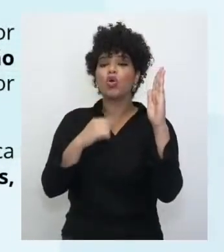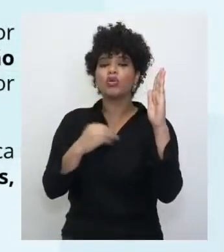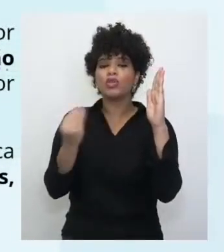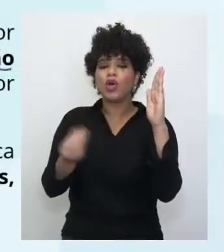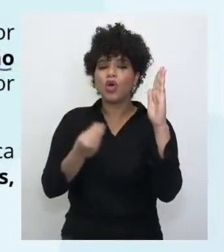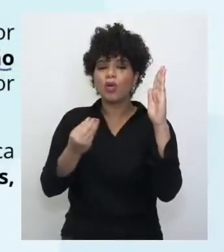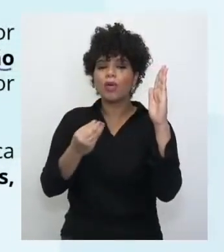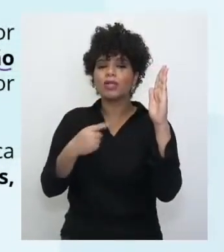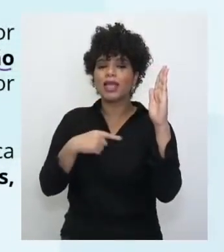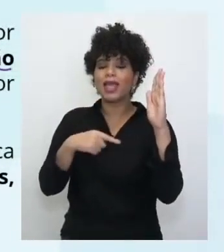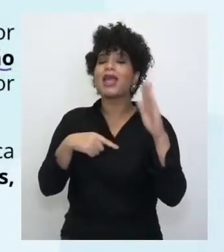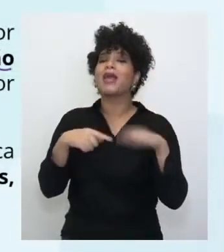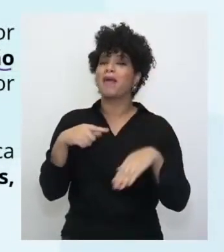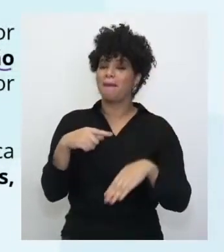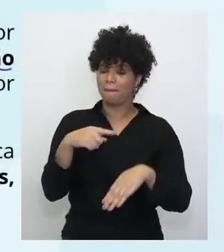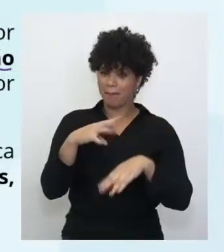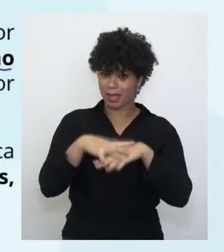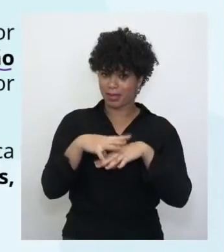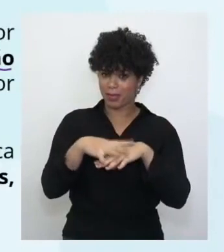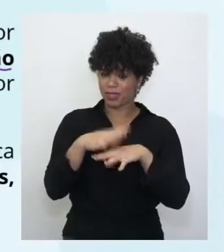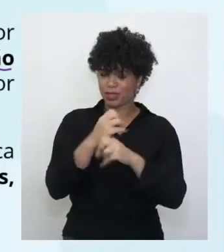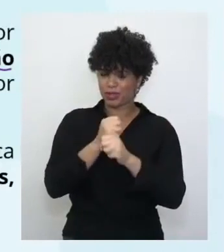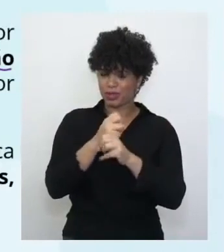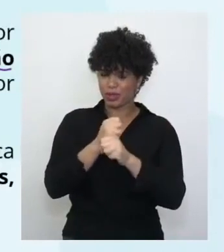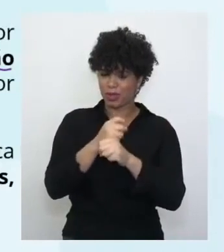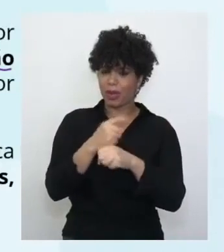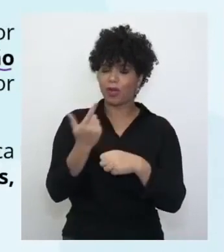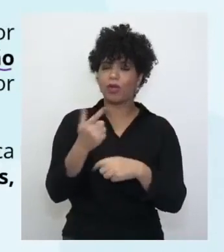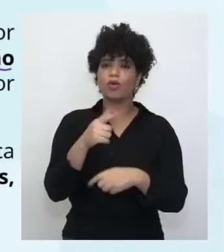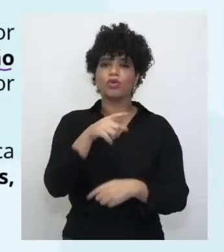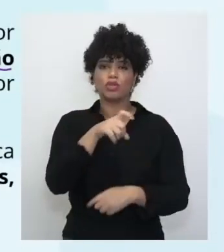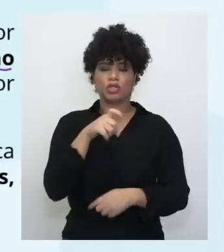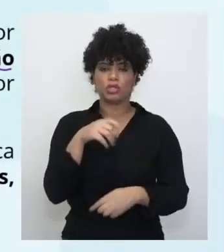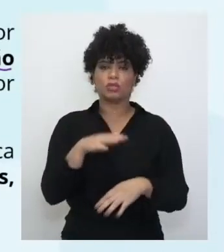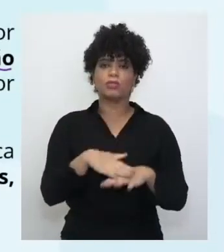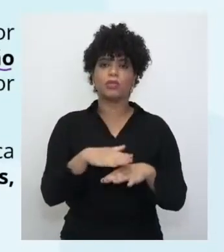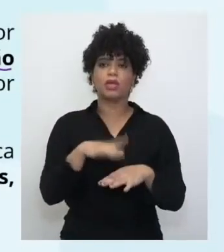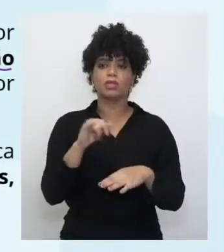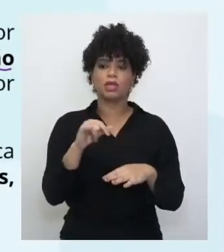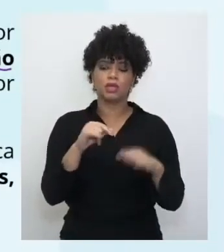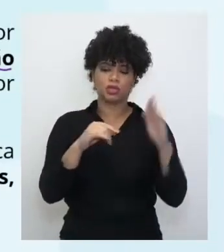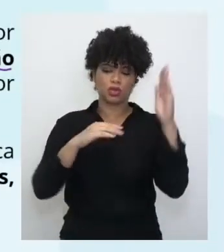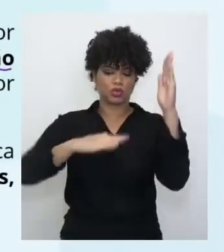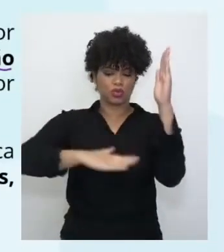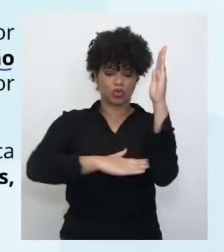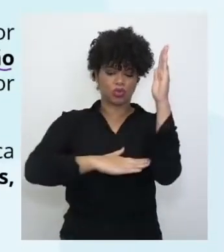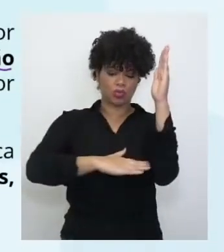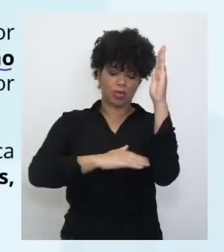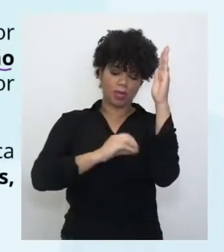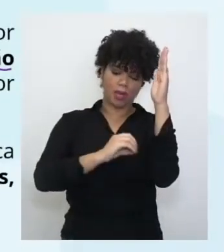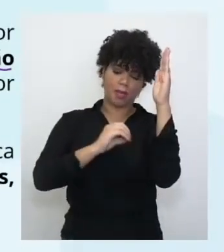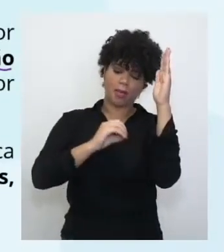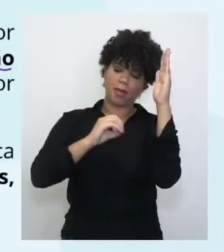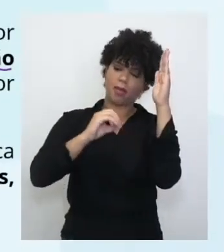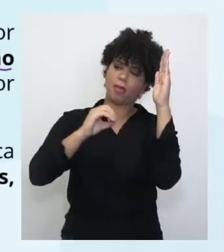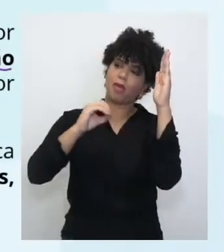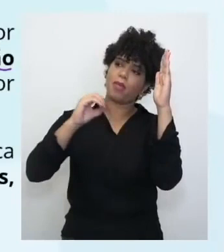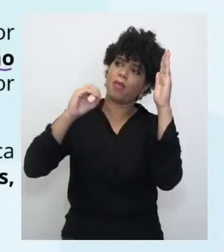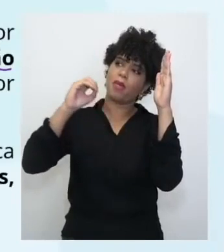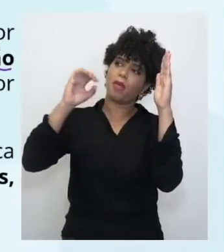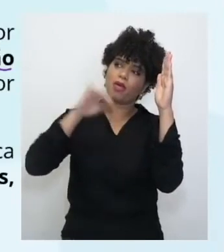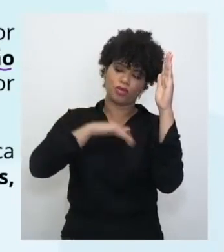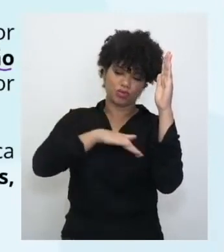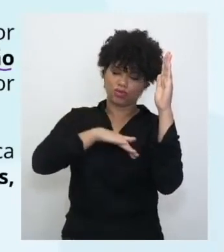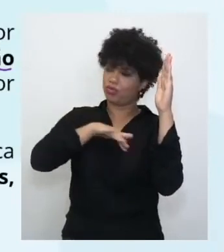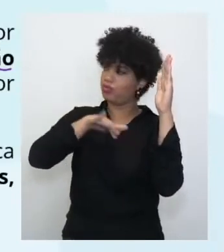operação matemática feita com o x. E aí, se eles estiverem alinhados, vocês vão ver hoje os 3 tipos de operações que a gente pode